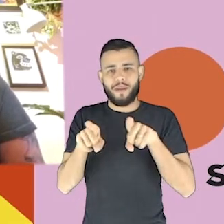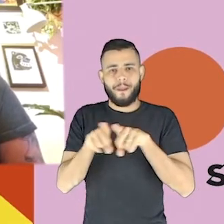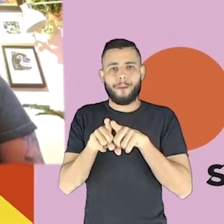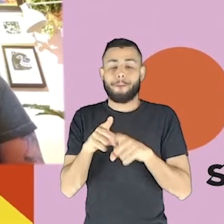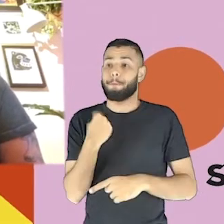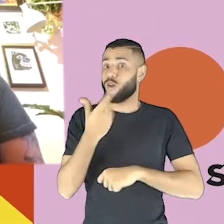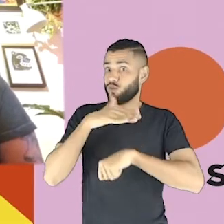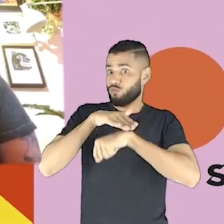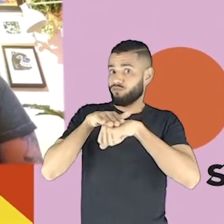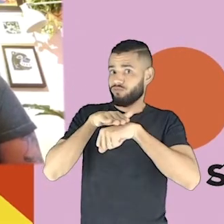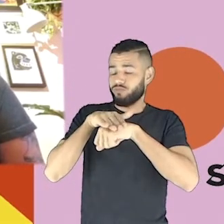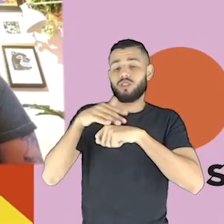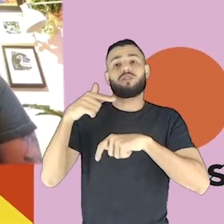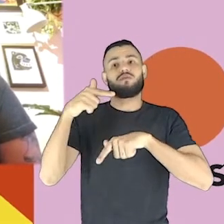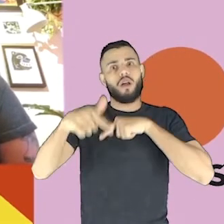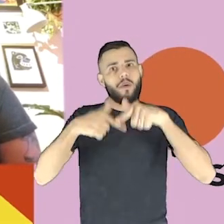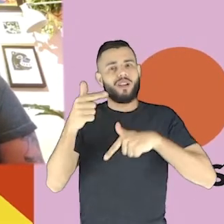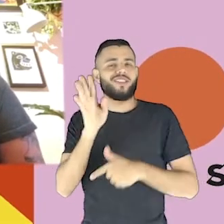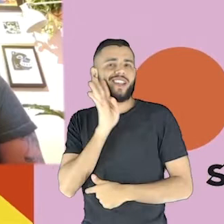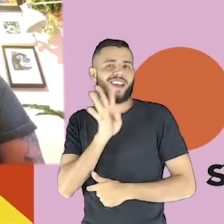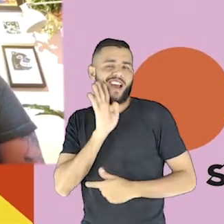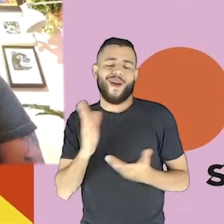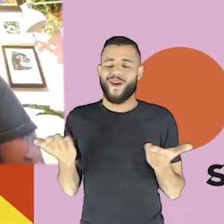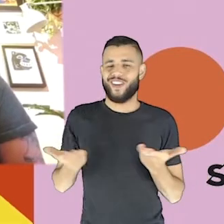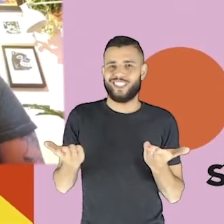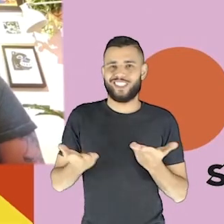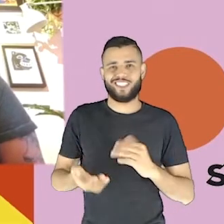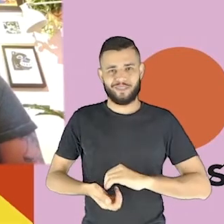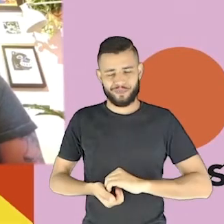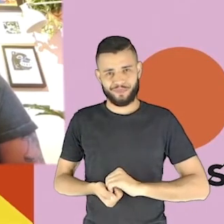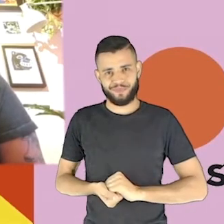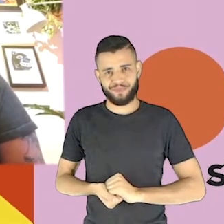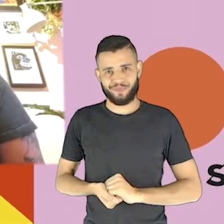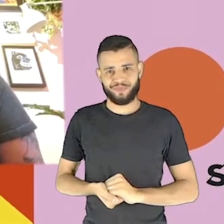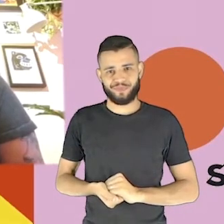também. Vamos fazer um trabalho bacana no dia de hoje.